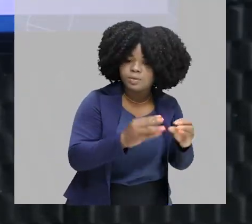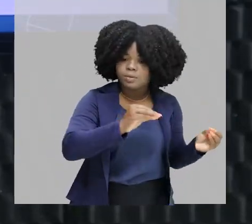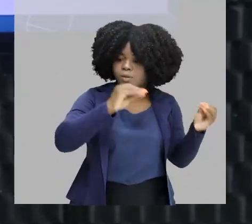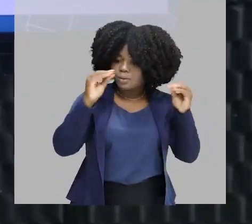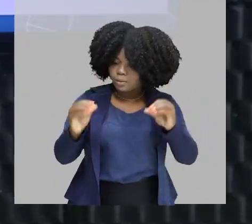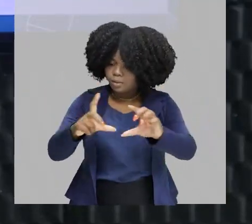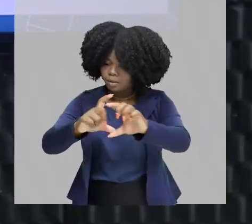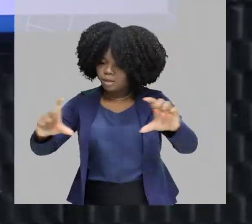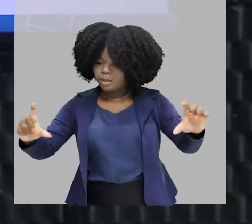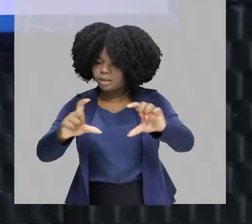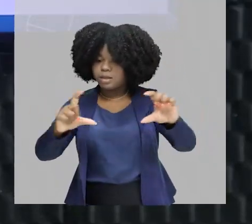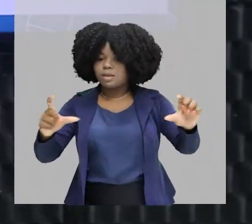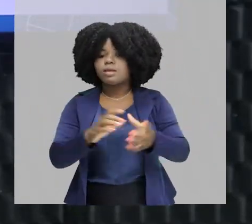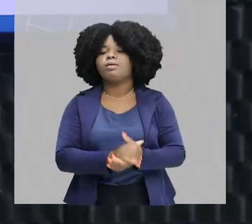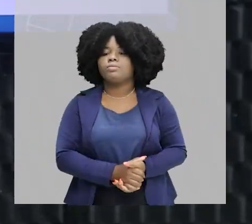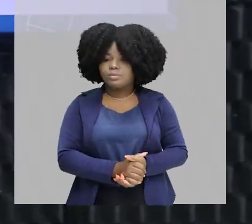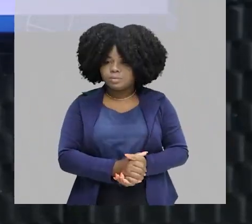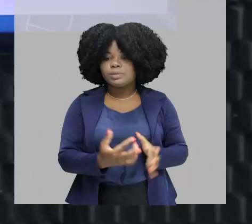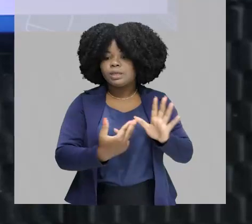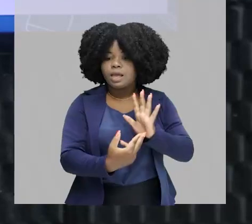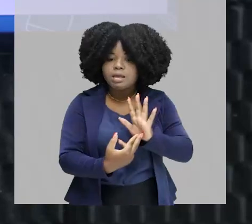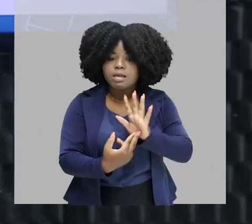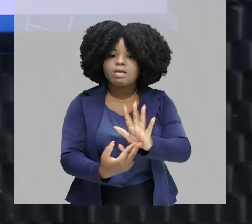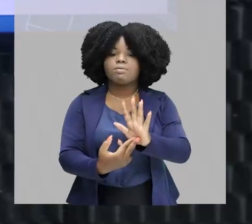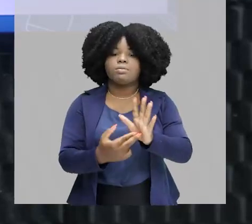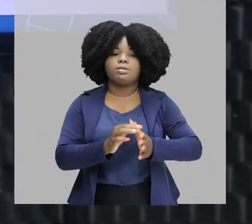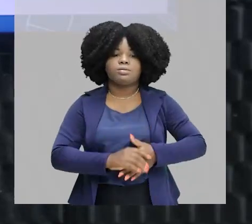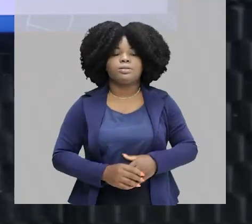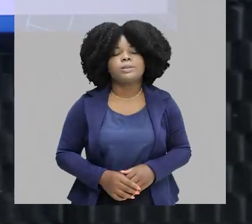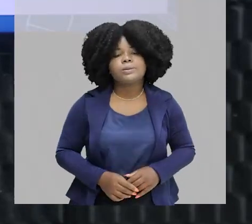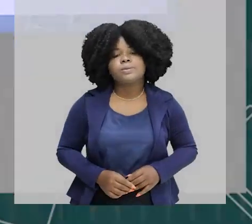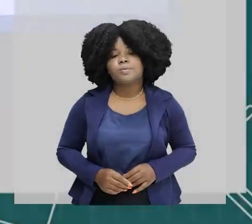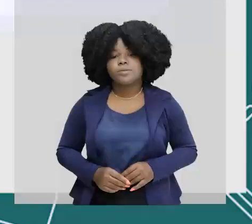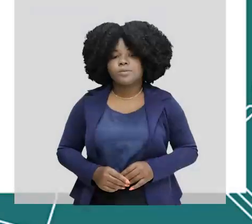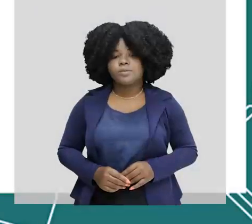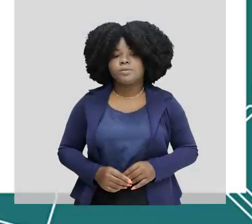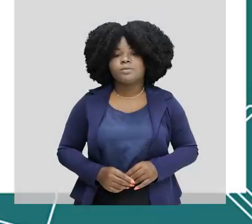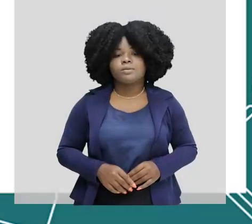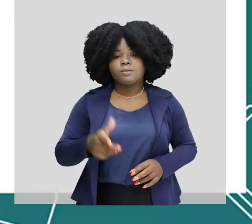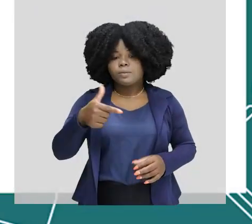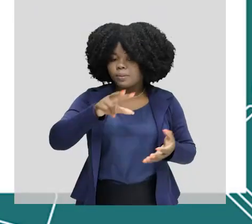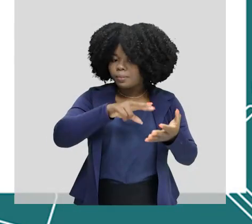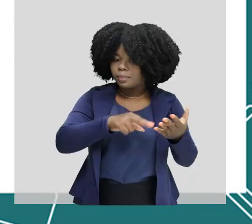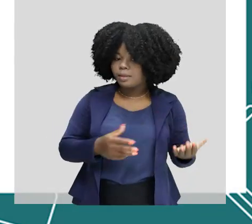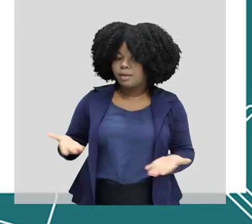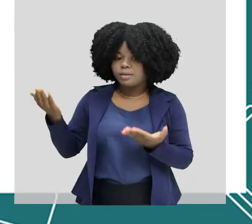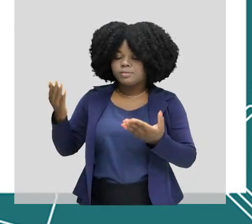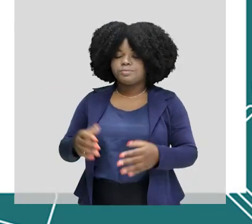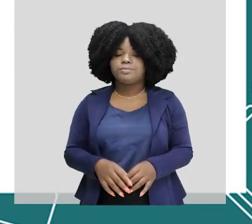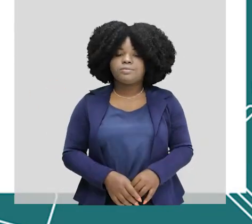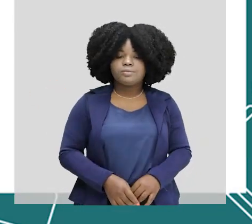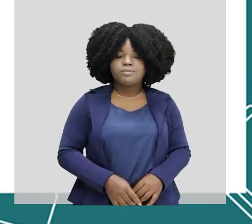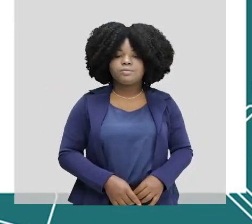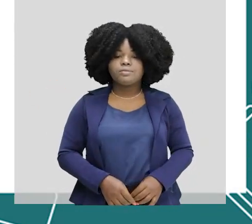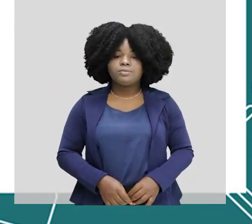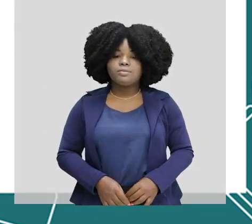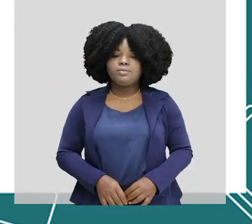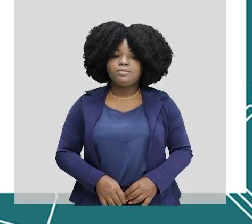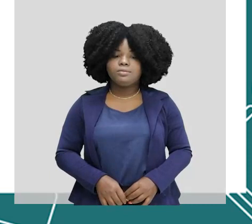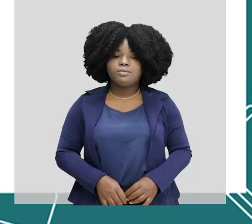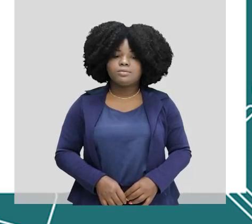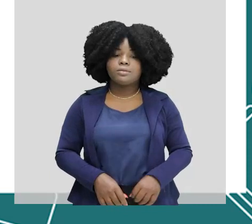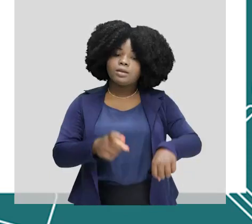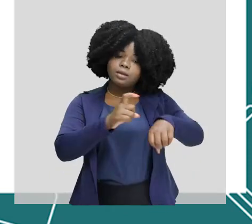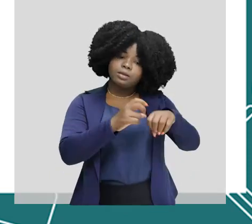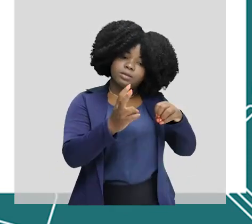expressar essas 3 informações compostas nesse título. The present perfect continuous is a compound tense. É